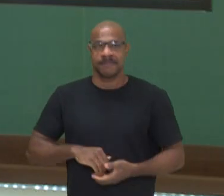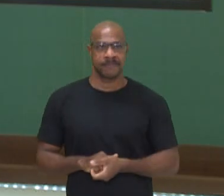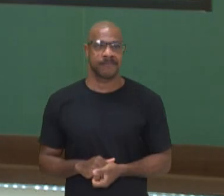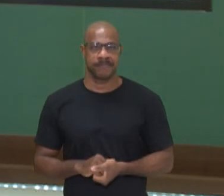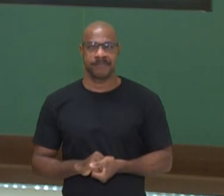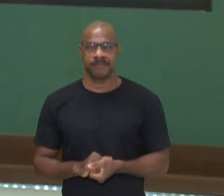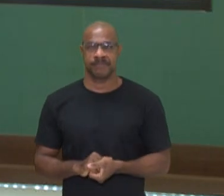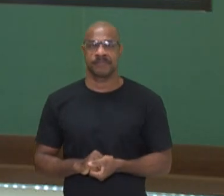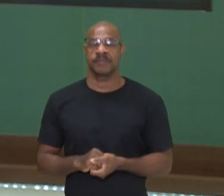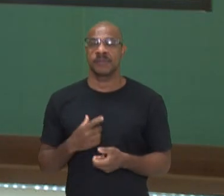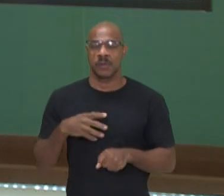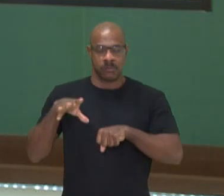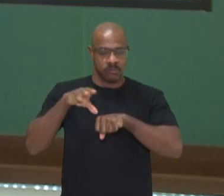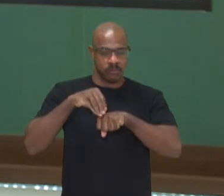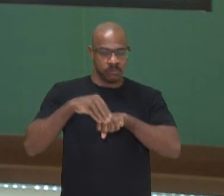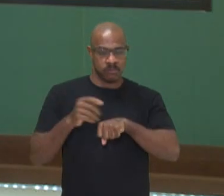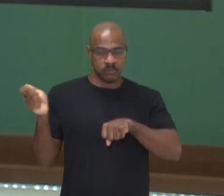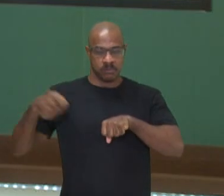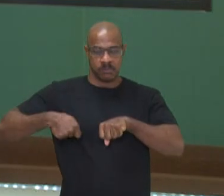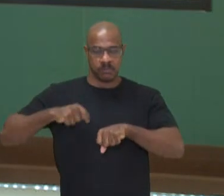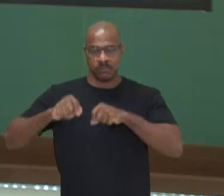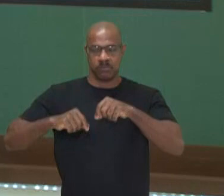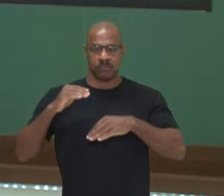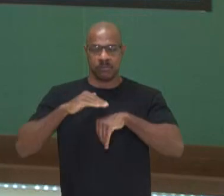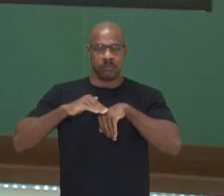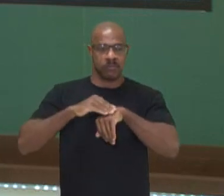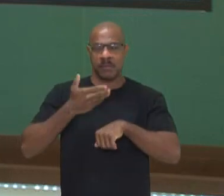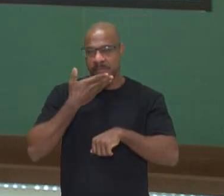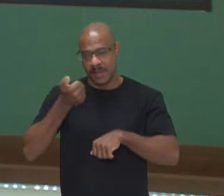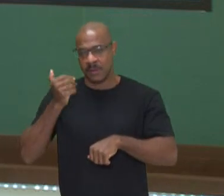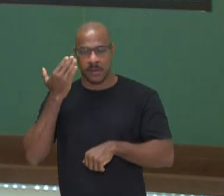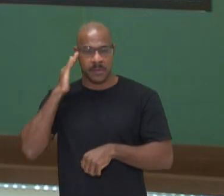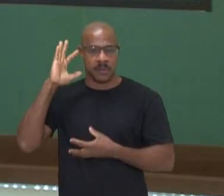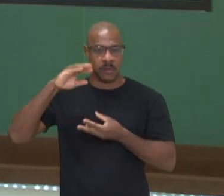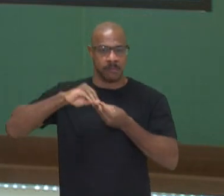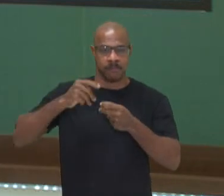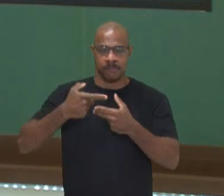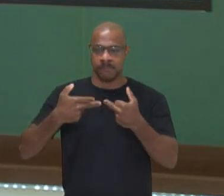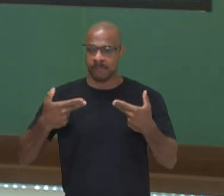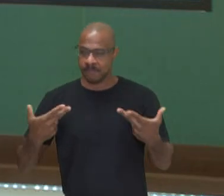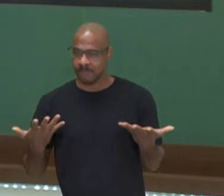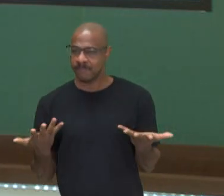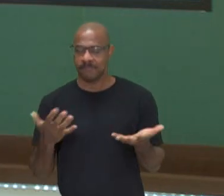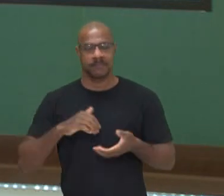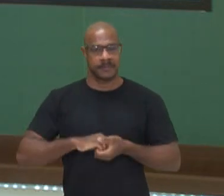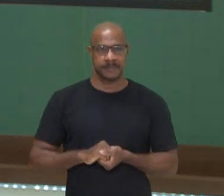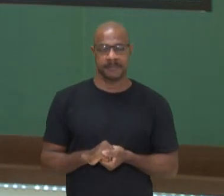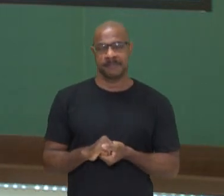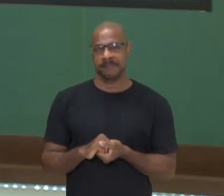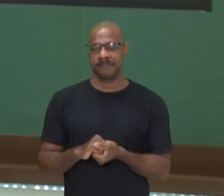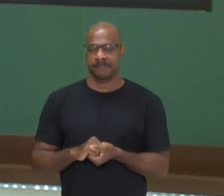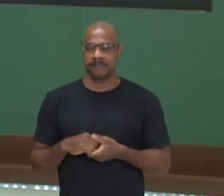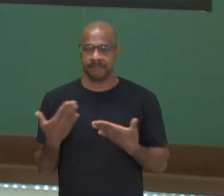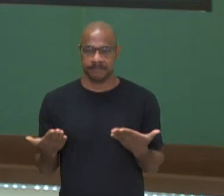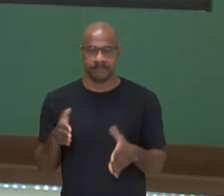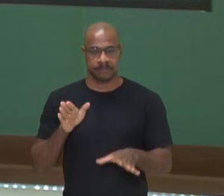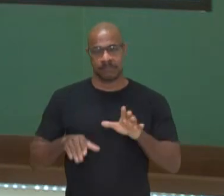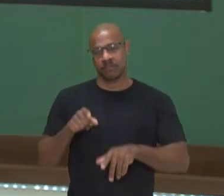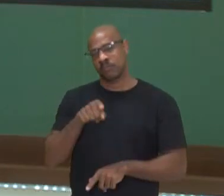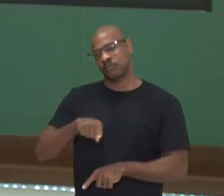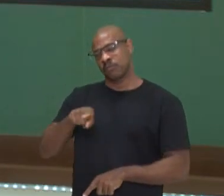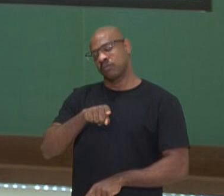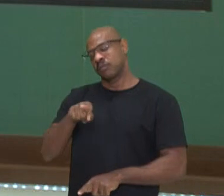É um conhecimento que você é capaz de conversar melhor, de entender melhor as coisas, né? Fala aqui que uma vez que